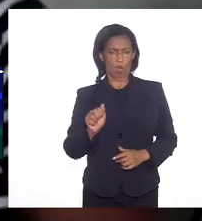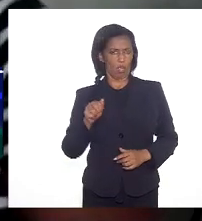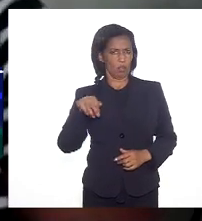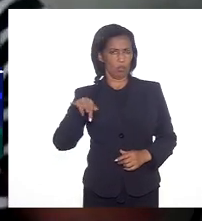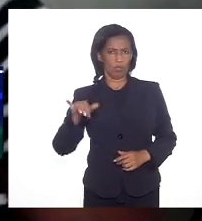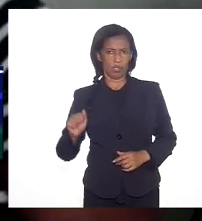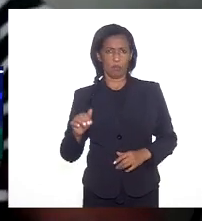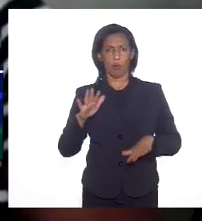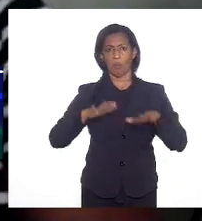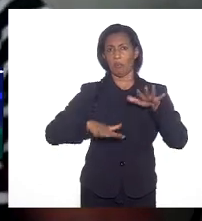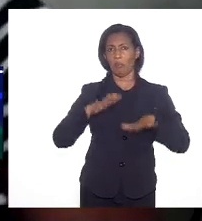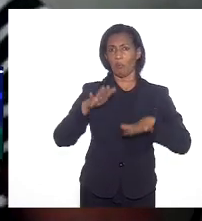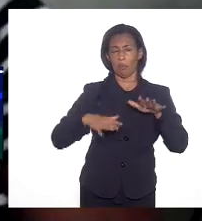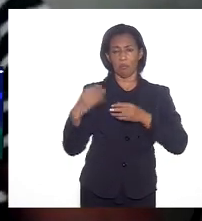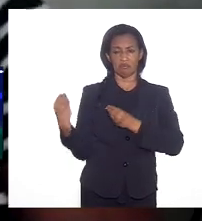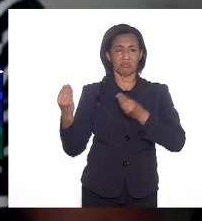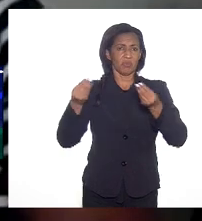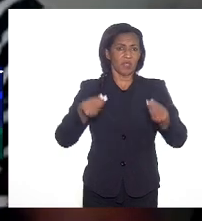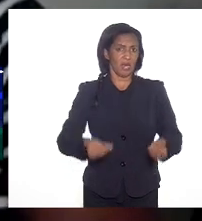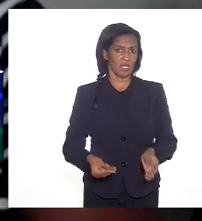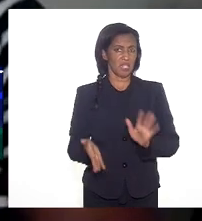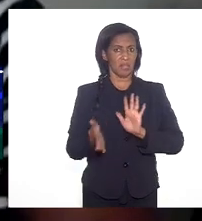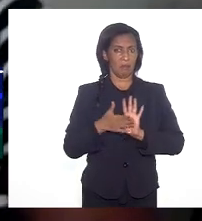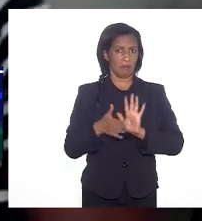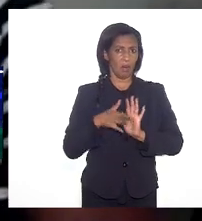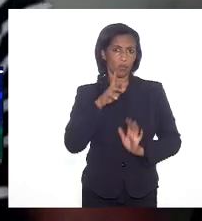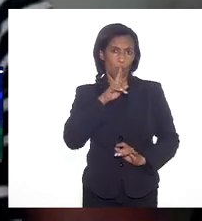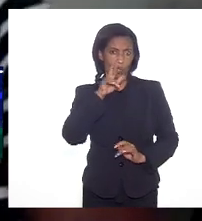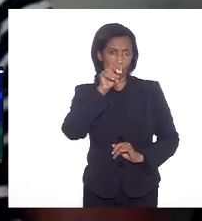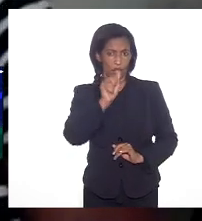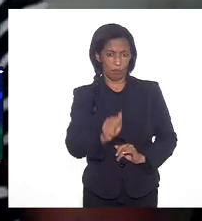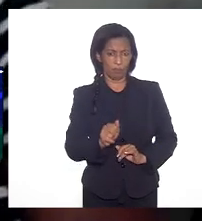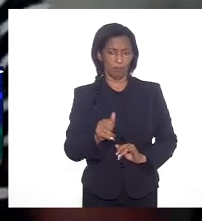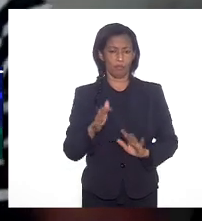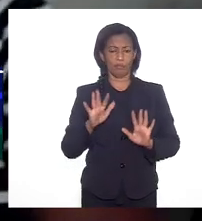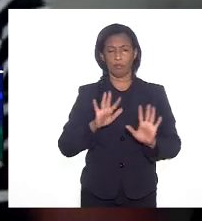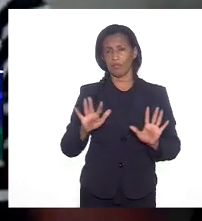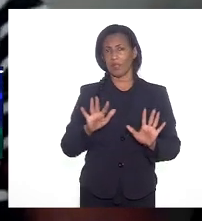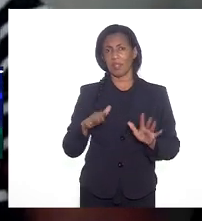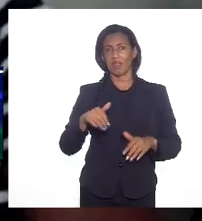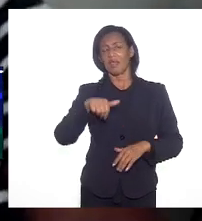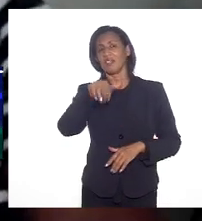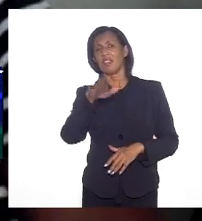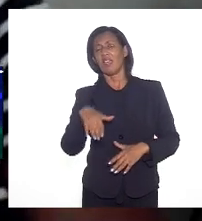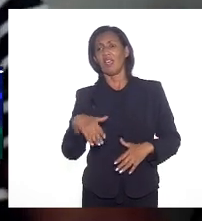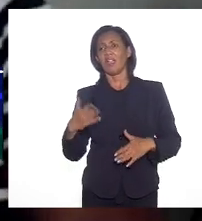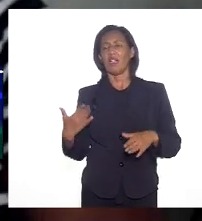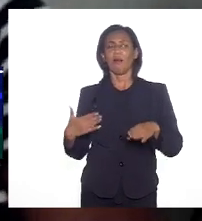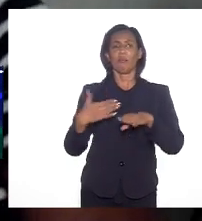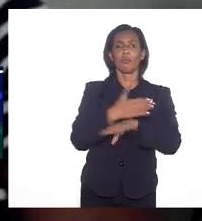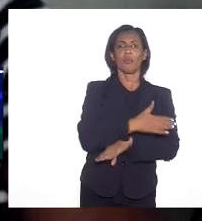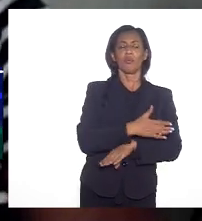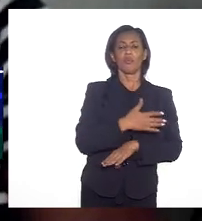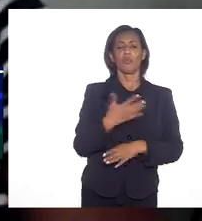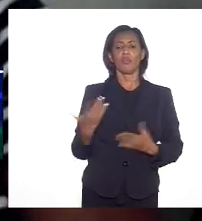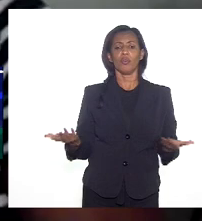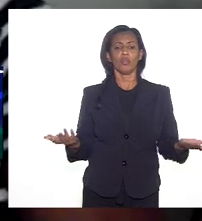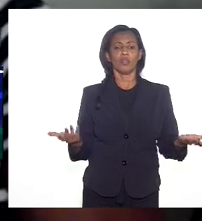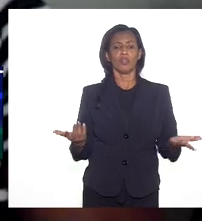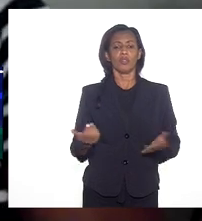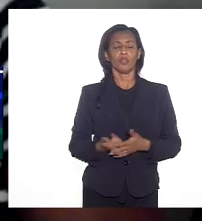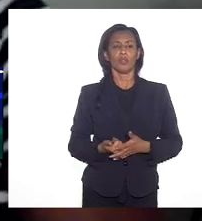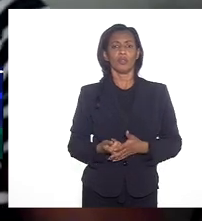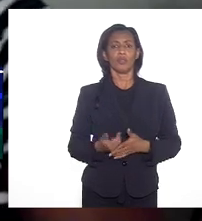por mais que o deputado Rodrigo Amorim queira trazer esse em pauta, deputado Rodrigo Amorim, isso aí nós sabemos que quem aprovou foi a, quem sancionou foi a